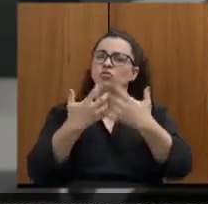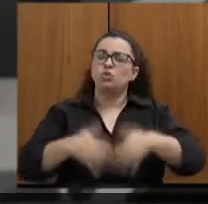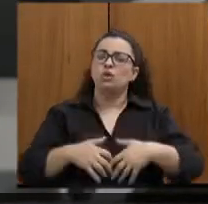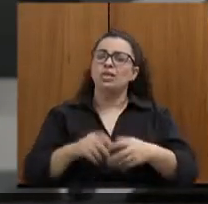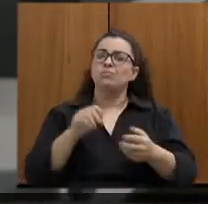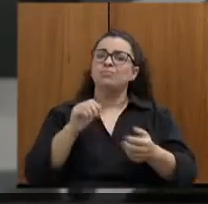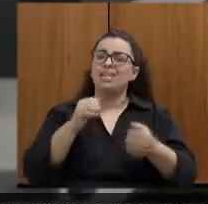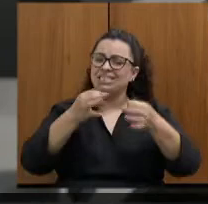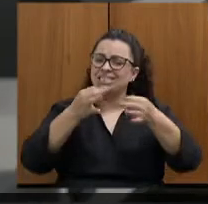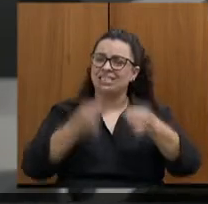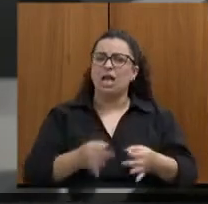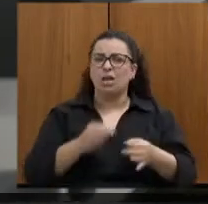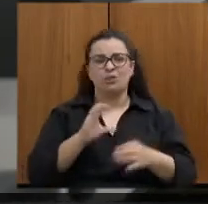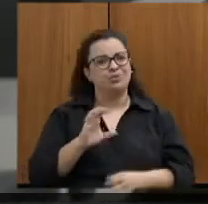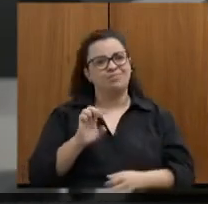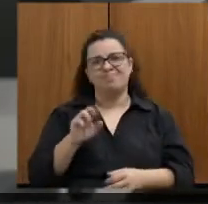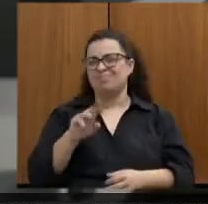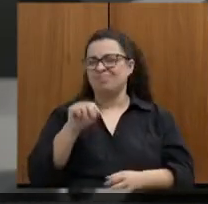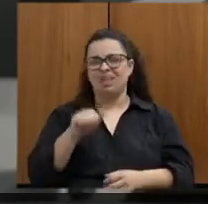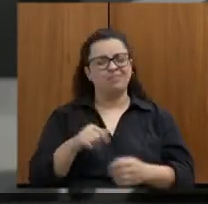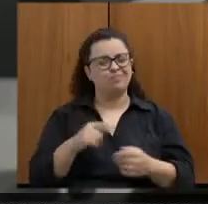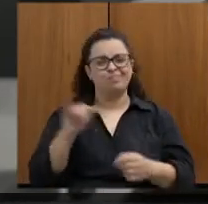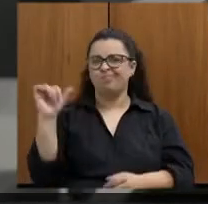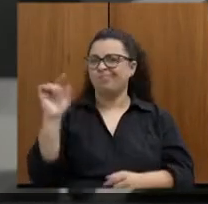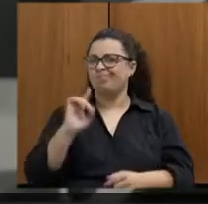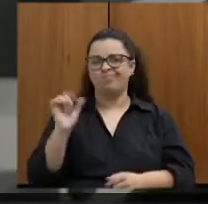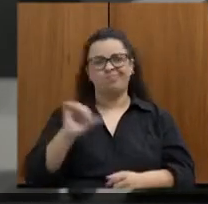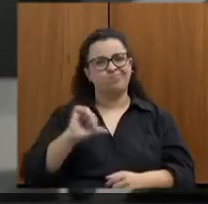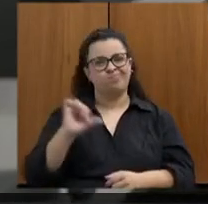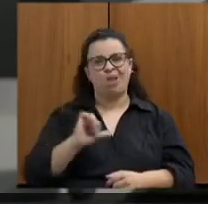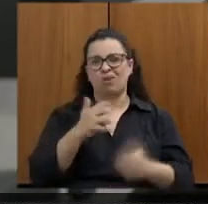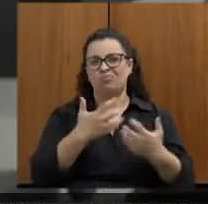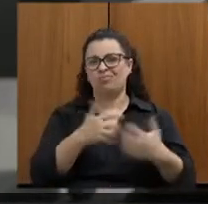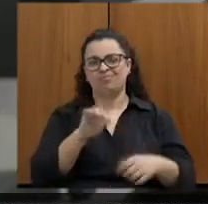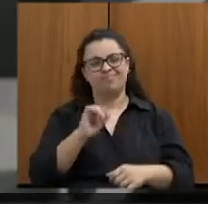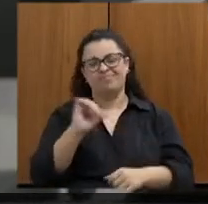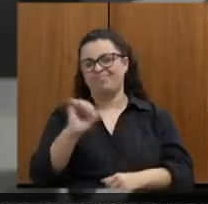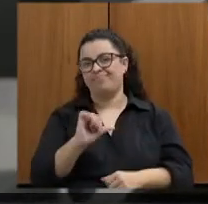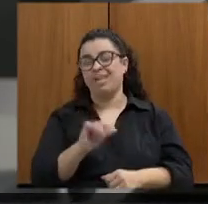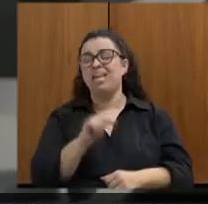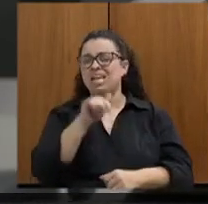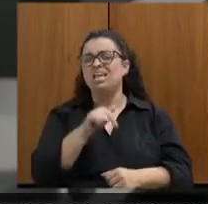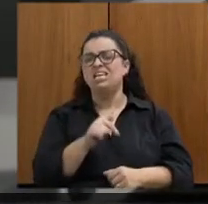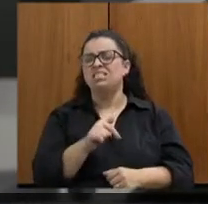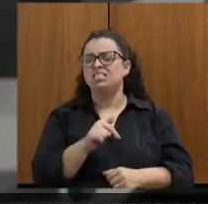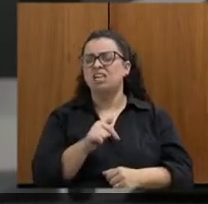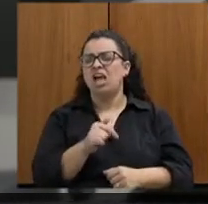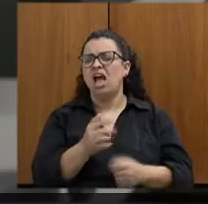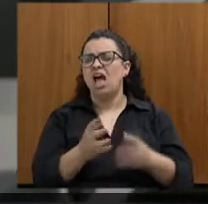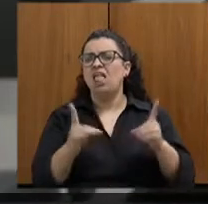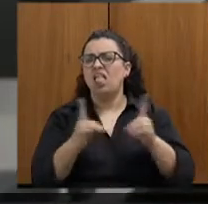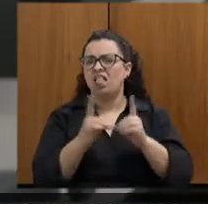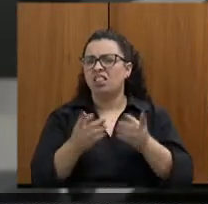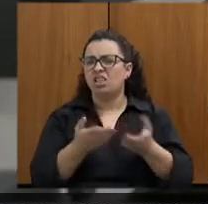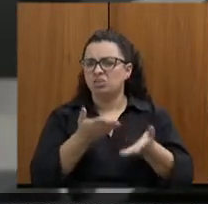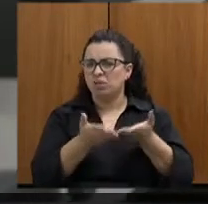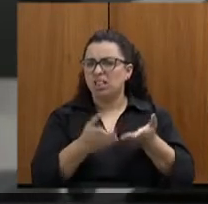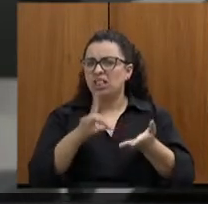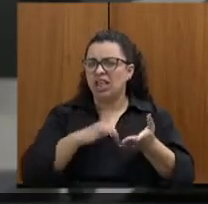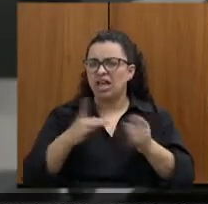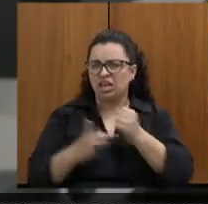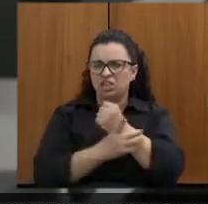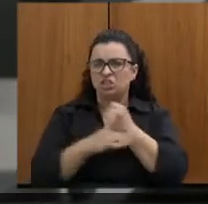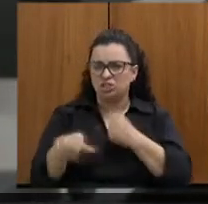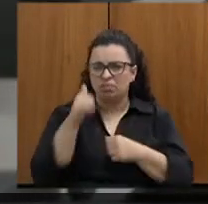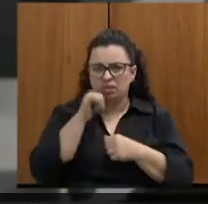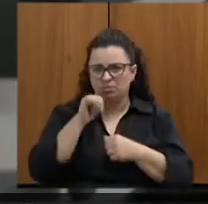Cernas. E eu queria saber se esse atendimento está garantido para as mulheres aqui no interior, na capital